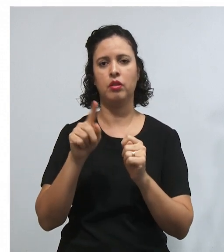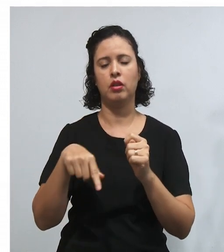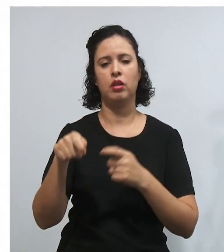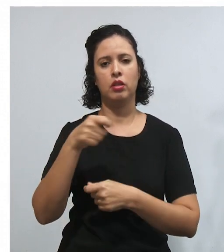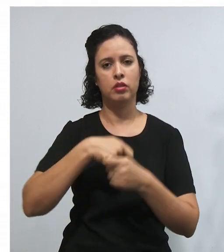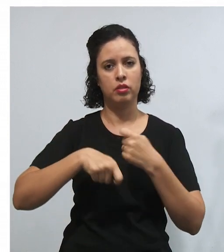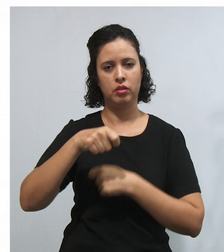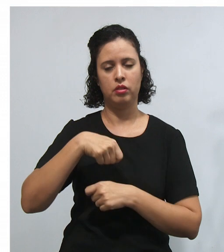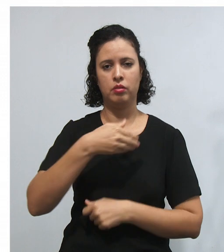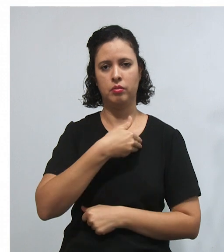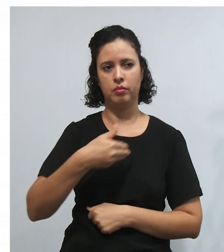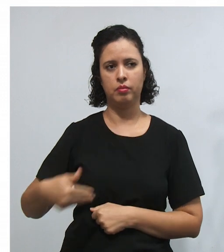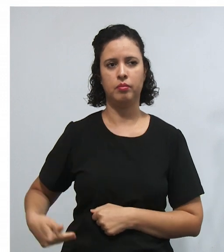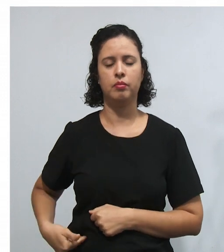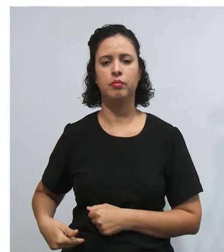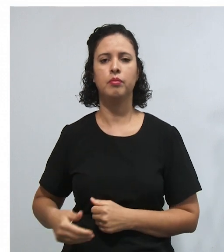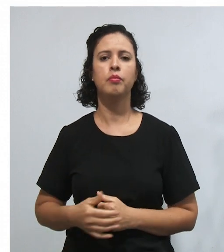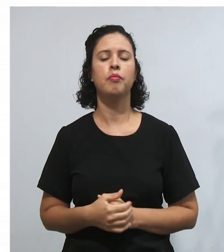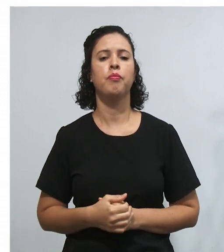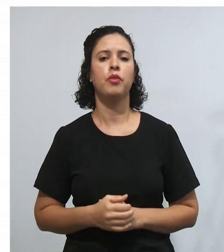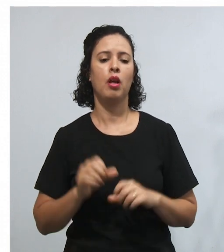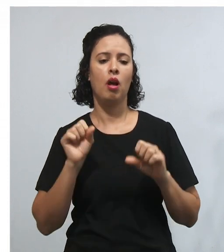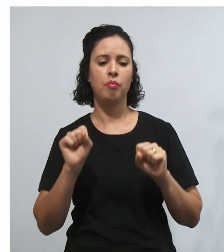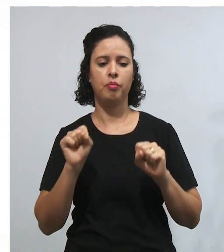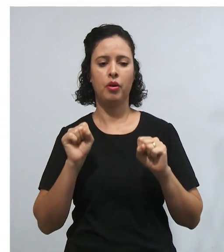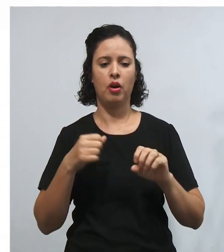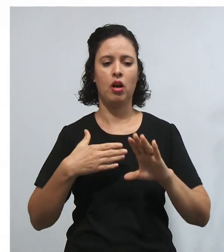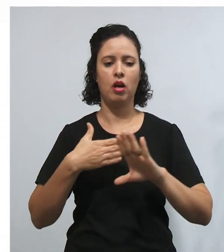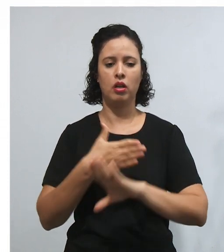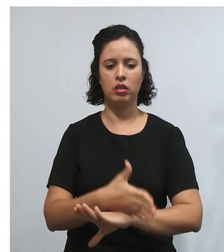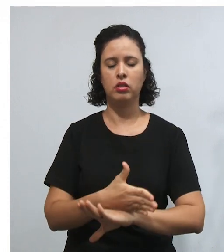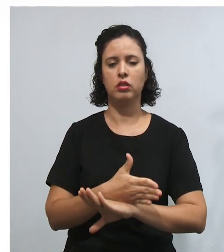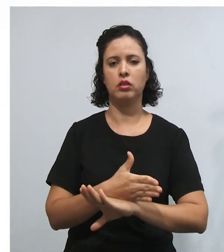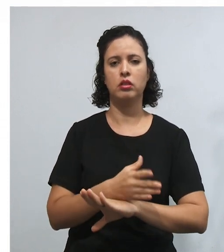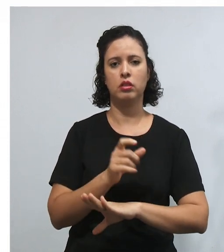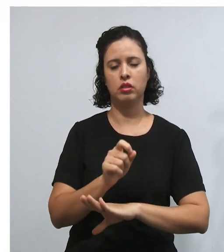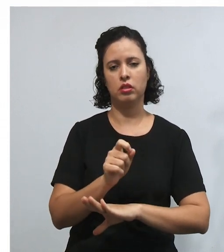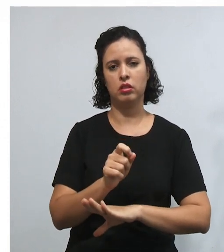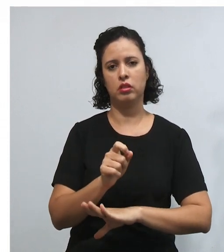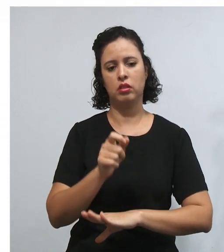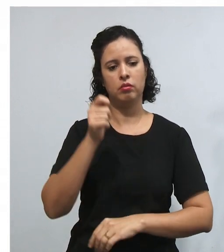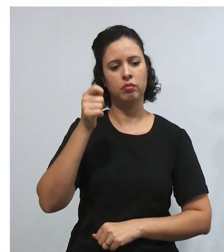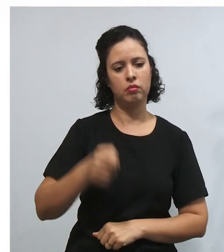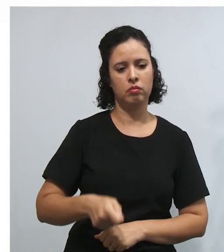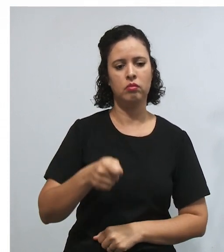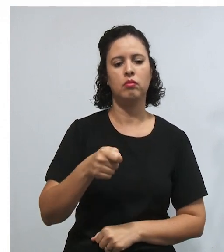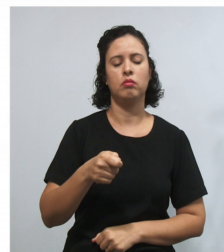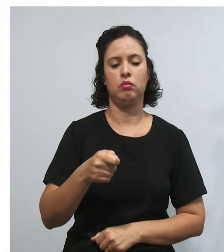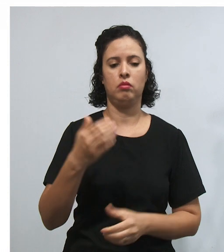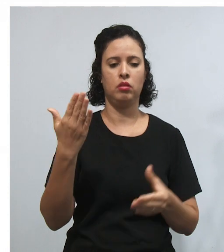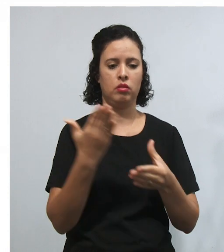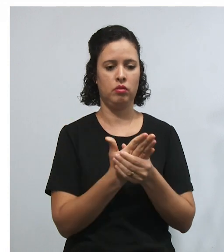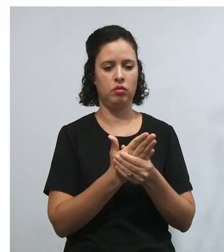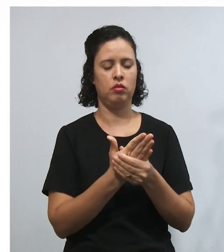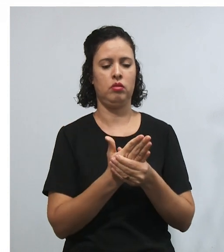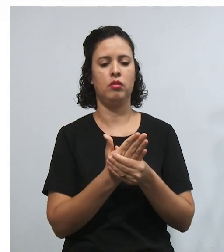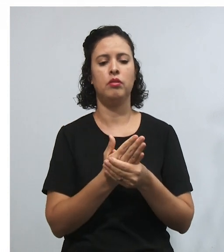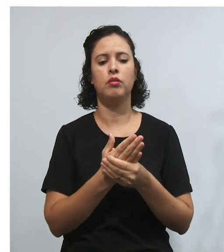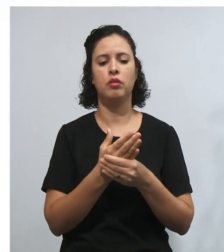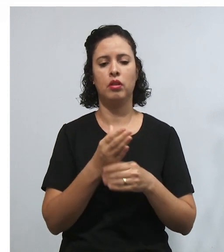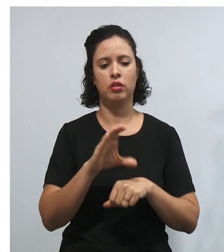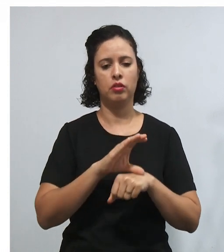administração pública. Olha só, ele pode ingressar com uma ação civil pública, né, que é muito comum, o Ministério Público, ação civil